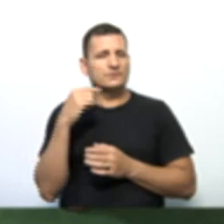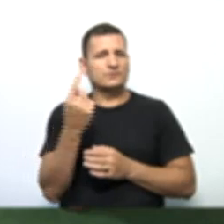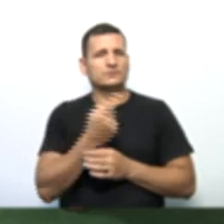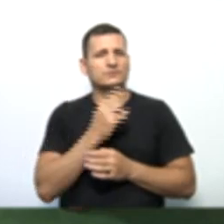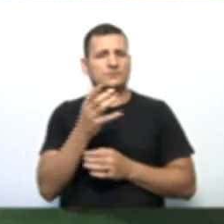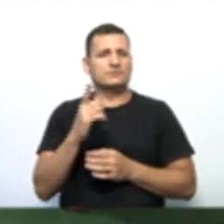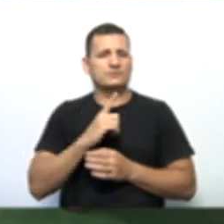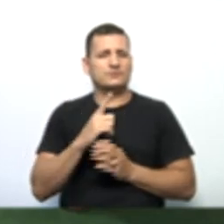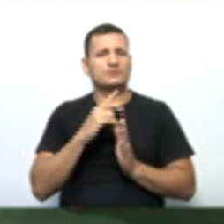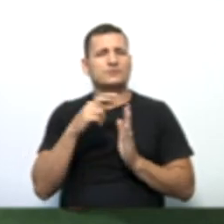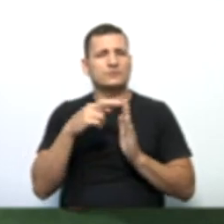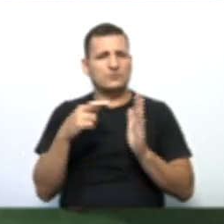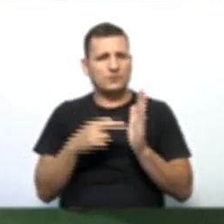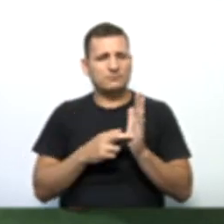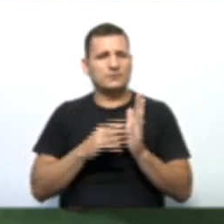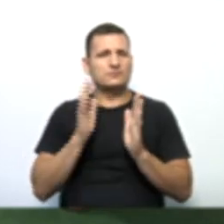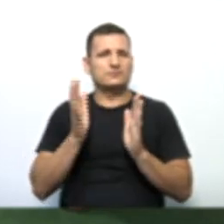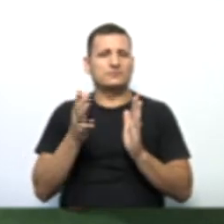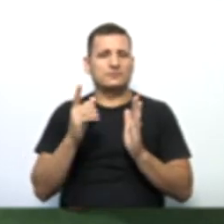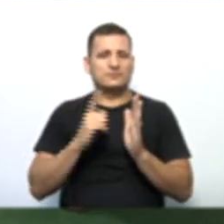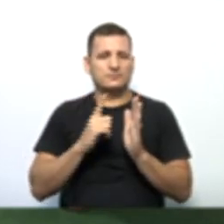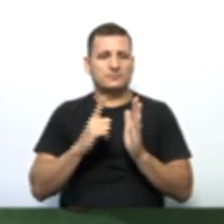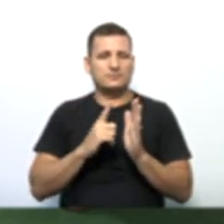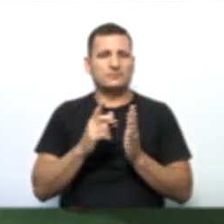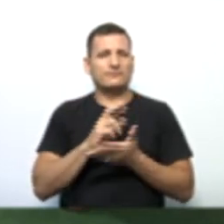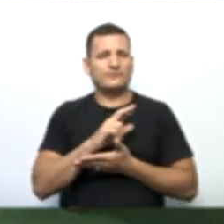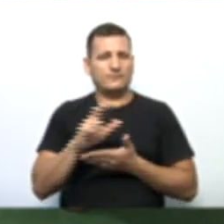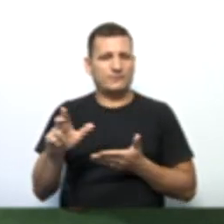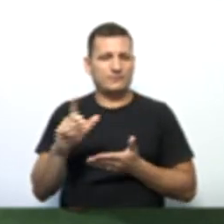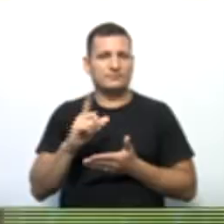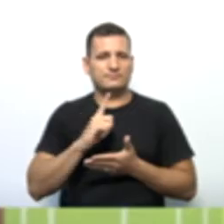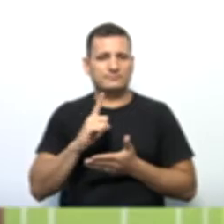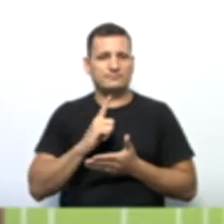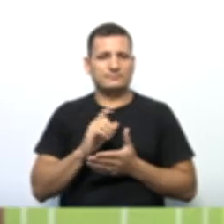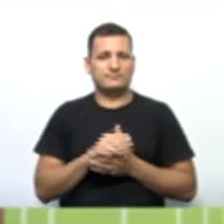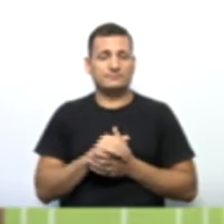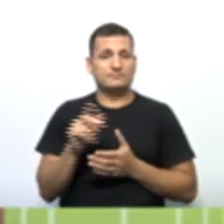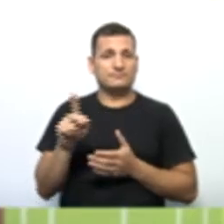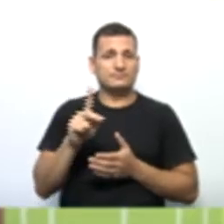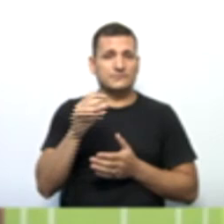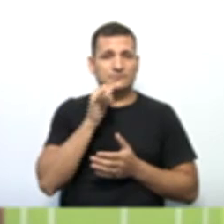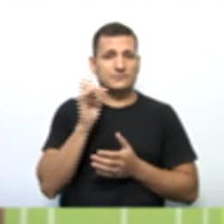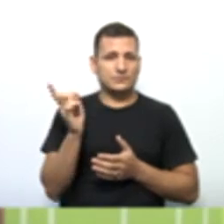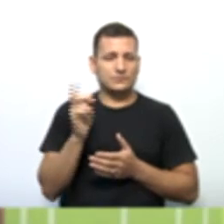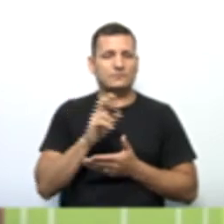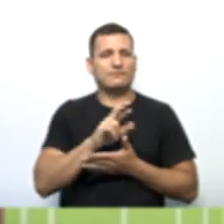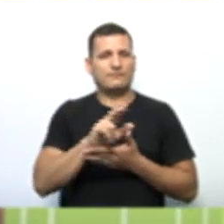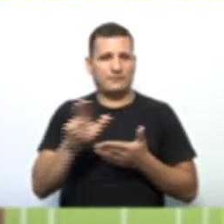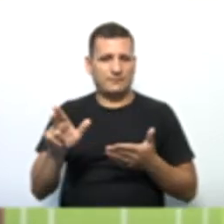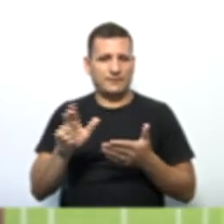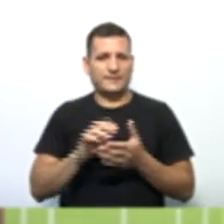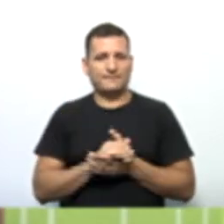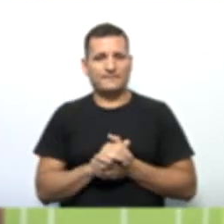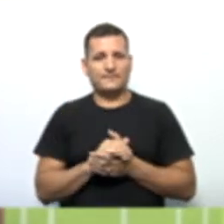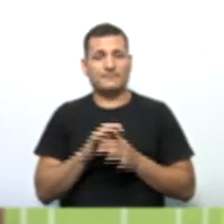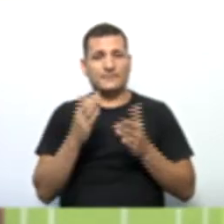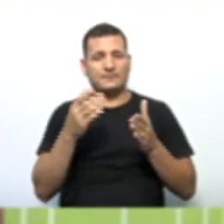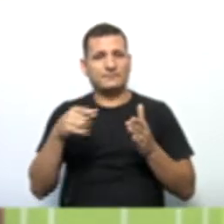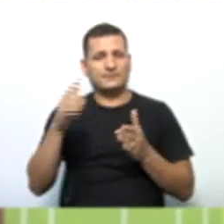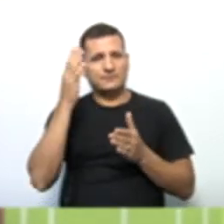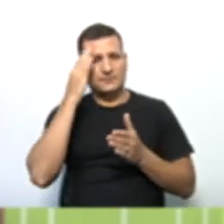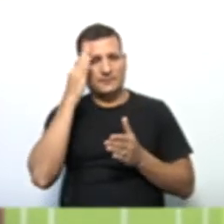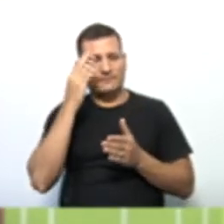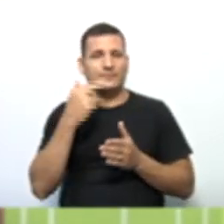já tem algumas normas implícitas nas nossas relações. O professor deu exemplo de várias aqui. Provavelmente vocês sabem que não